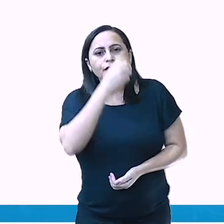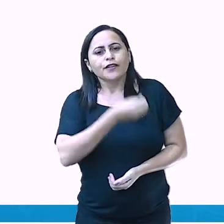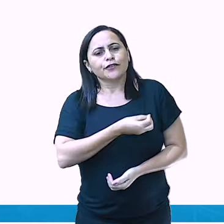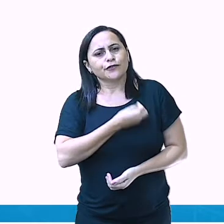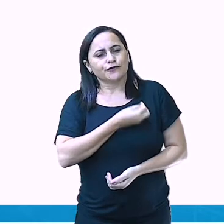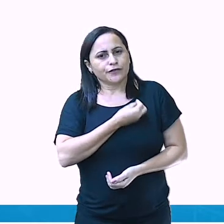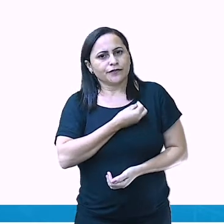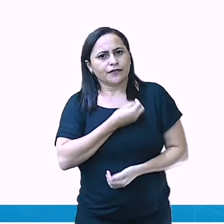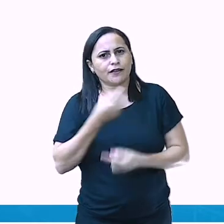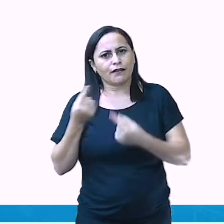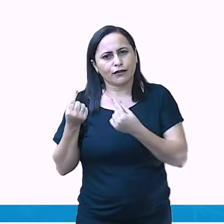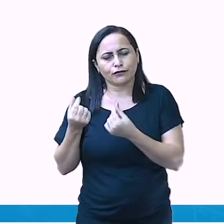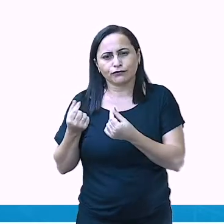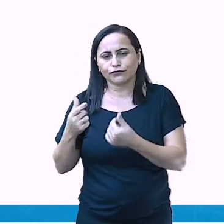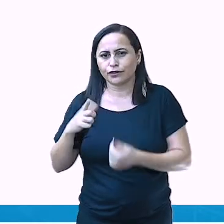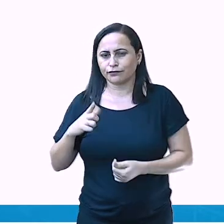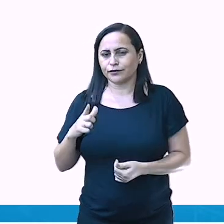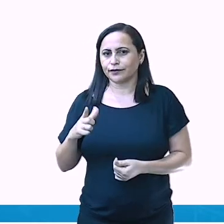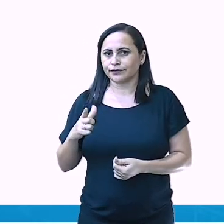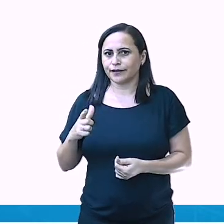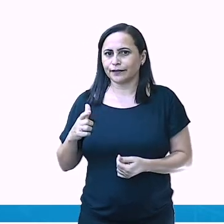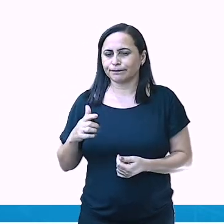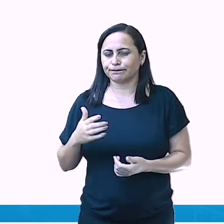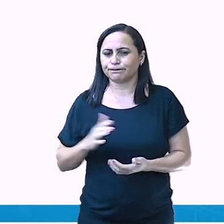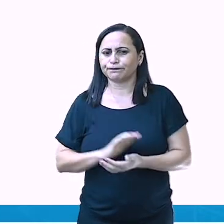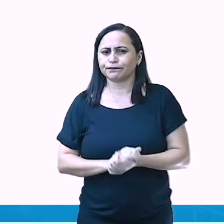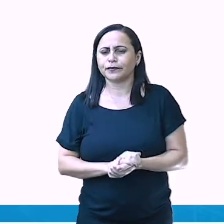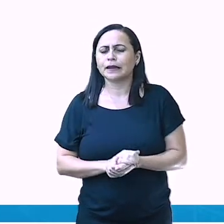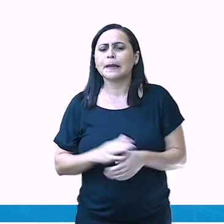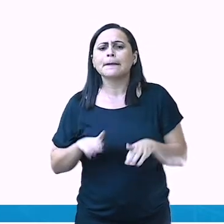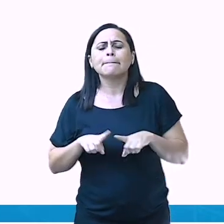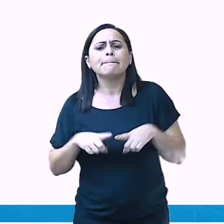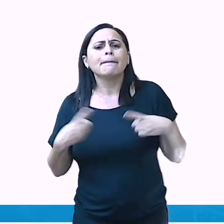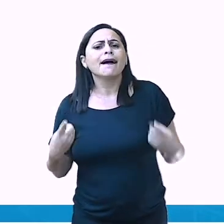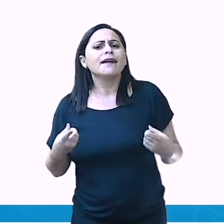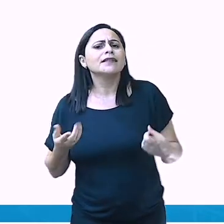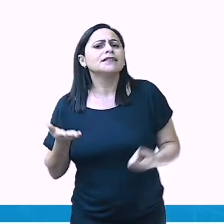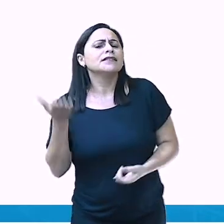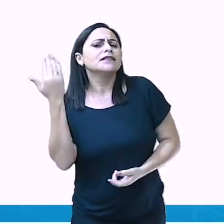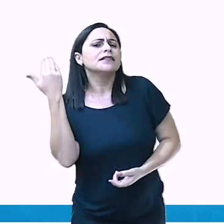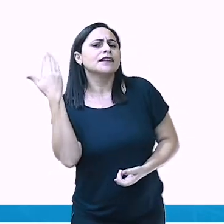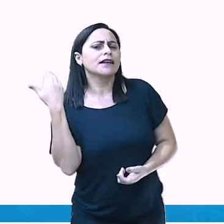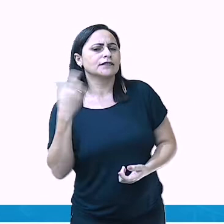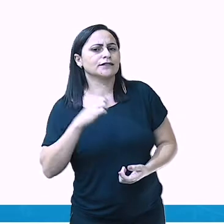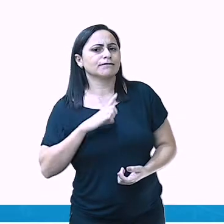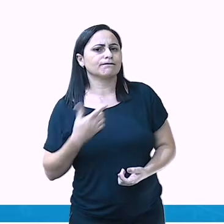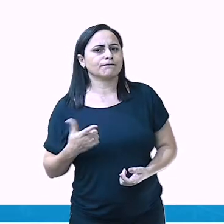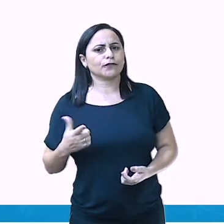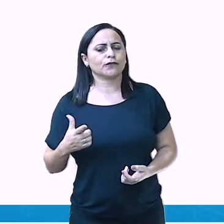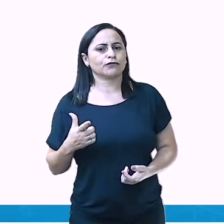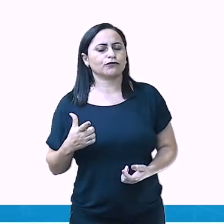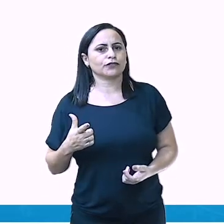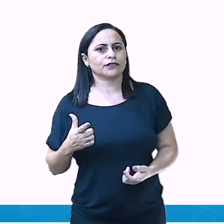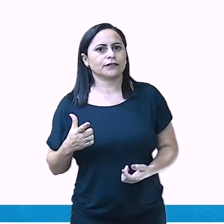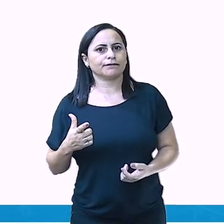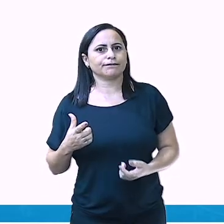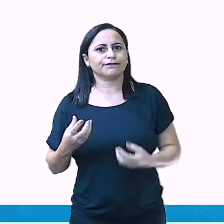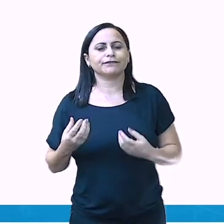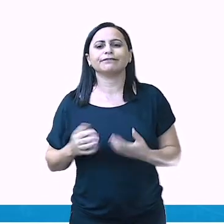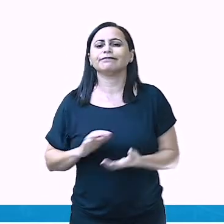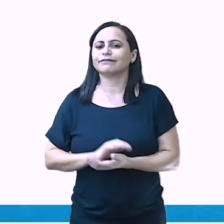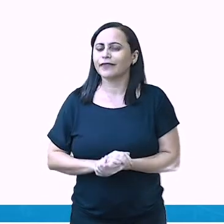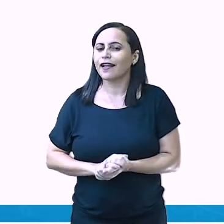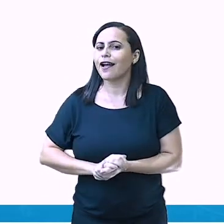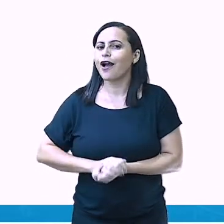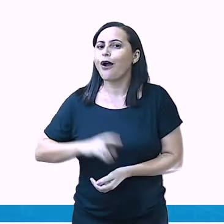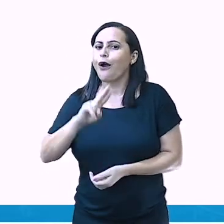e aí? Como não tinha o dinheiro ainda, como eles faziam? É a prática que nós chamamos de escambo. O